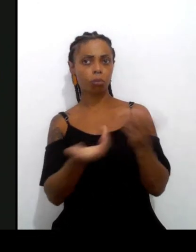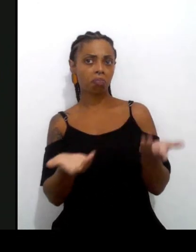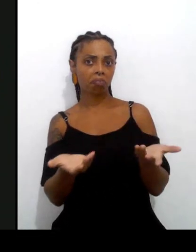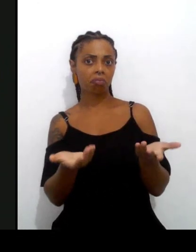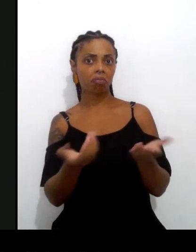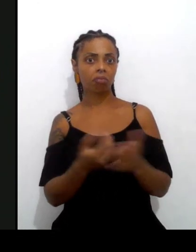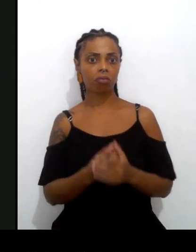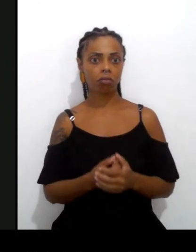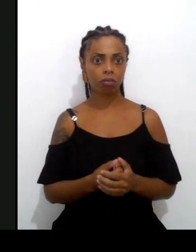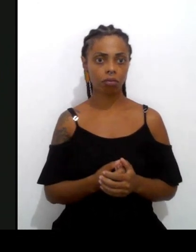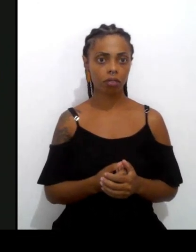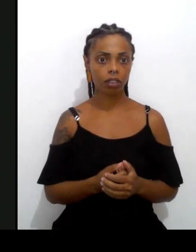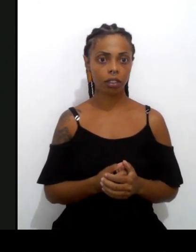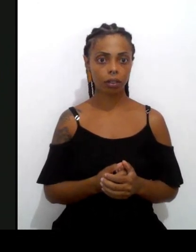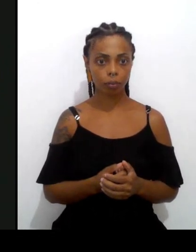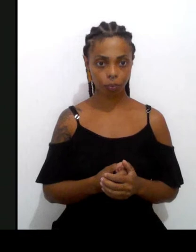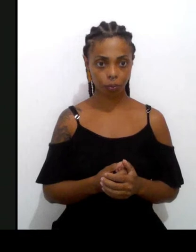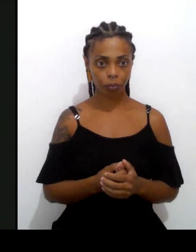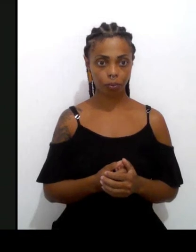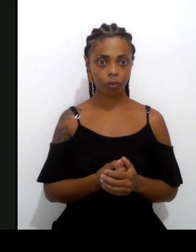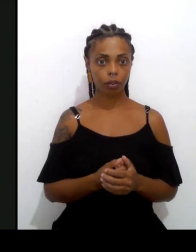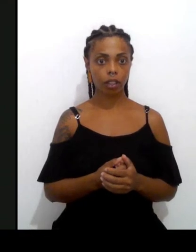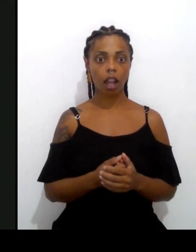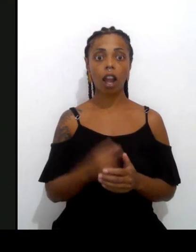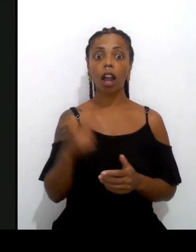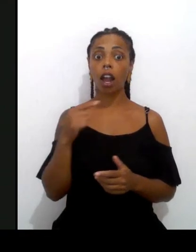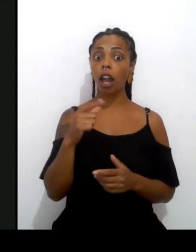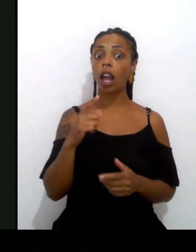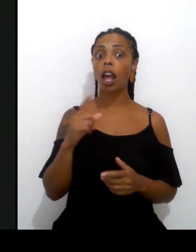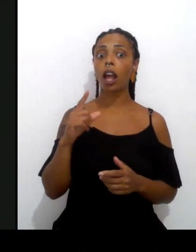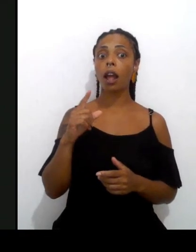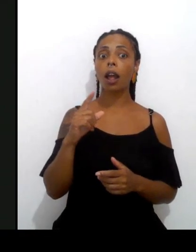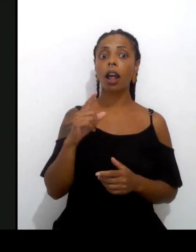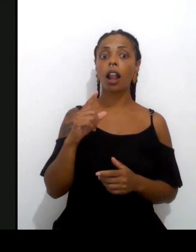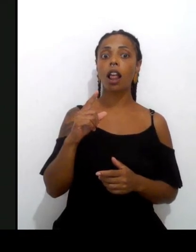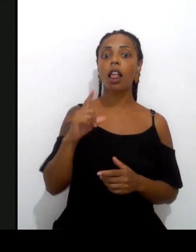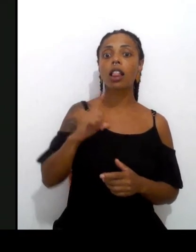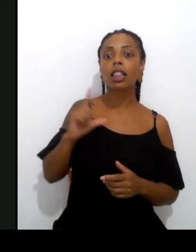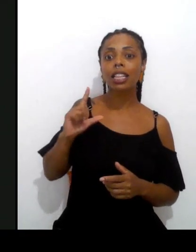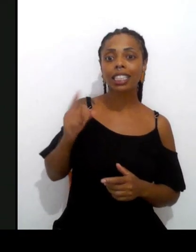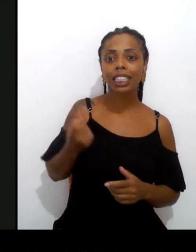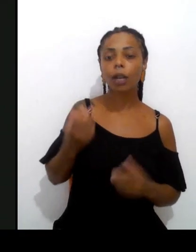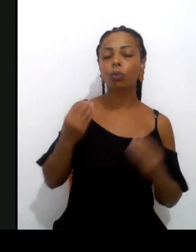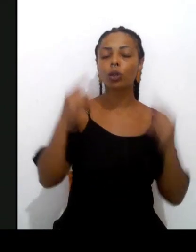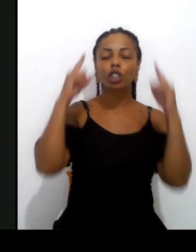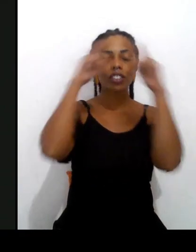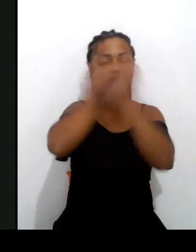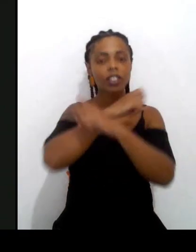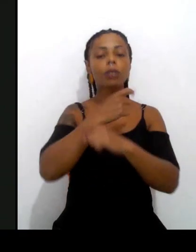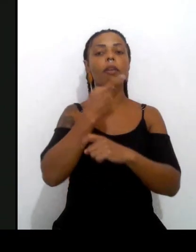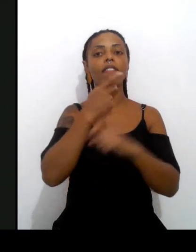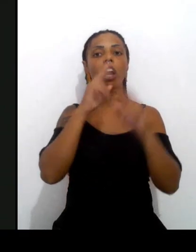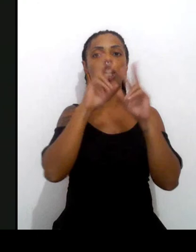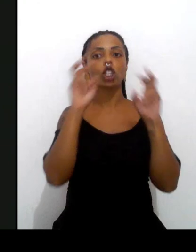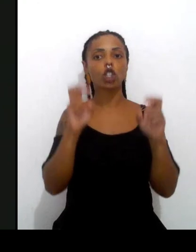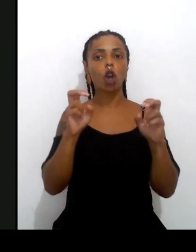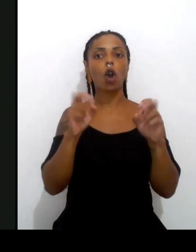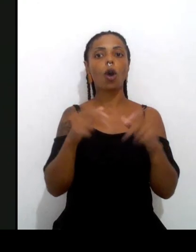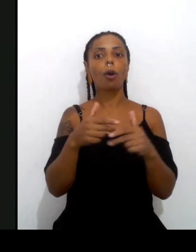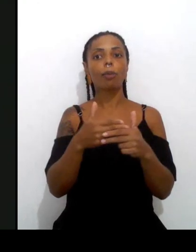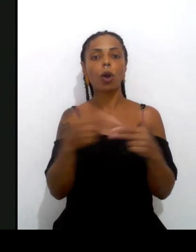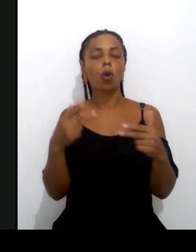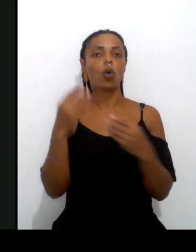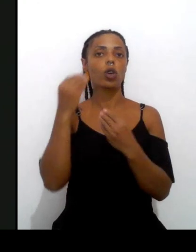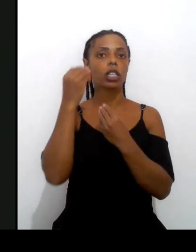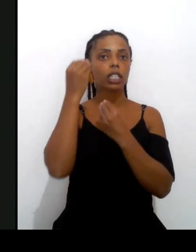tinha enorme dificuldade em abordar discussões sobre homossexualidade por isso também